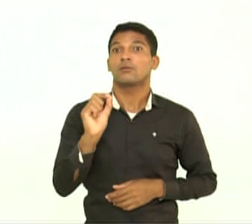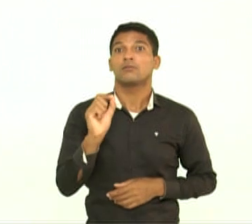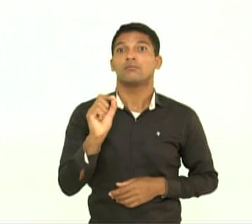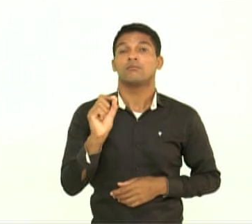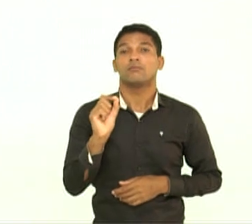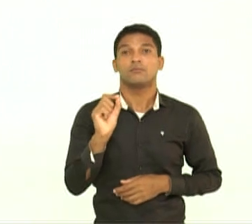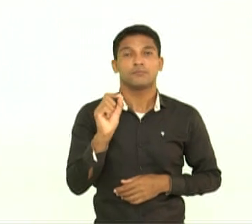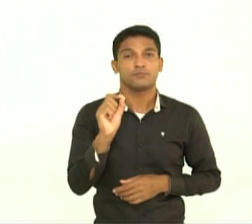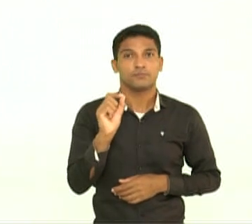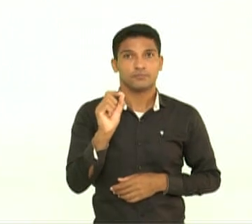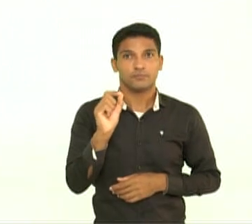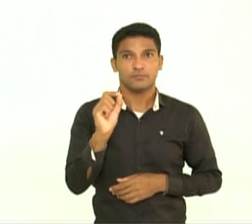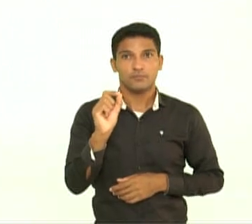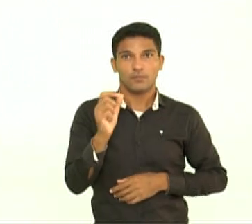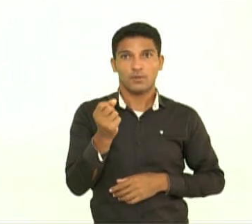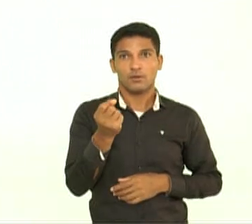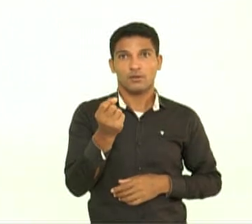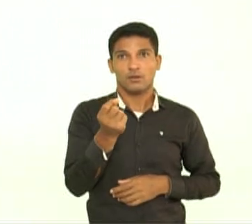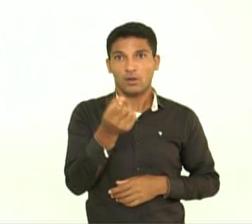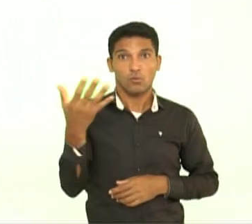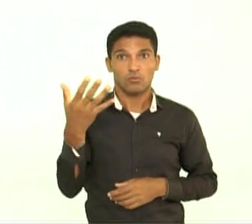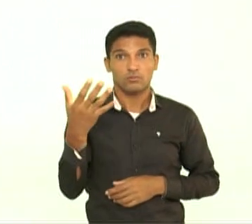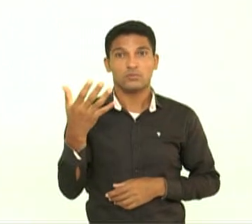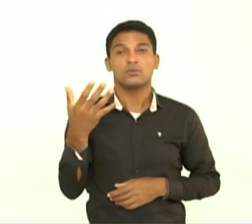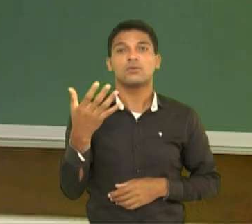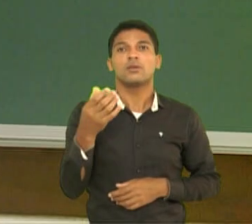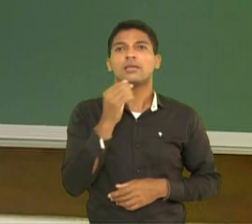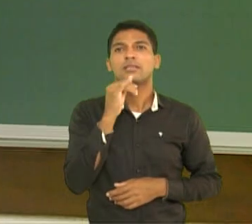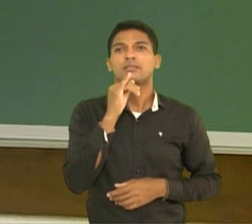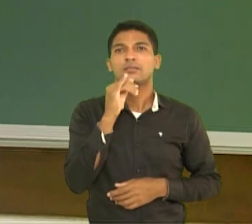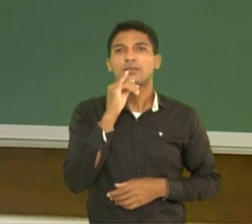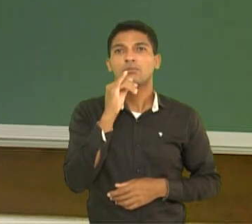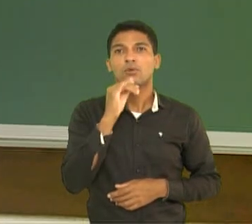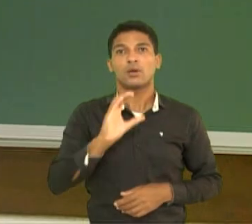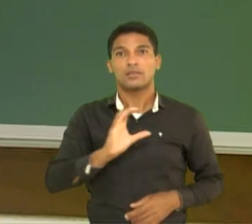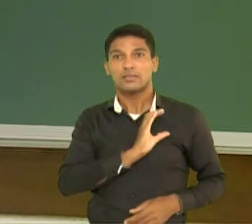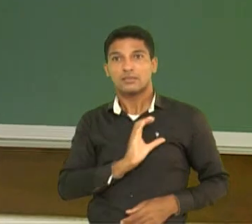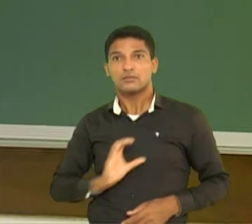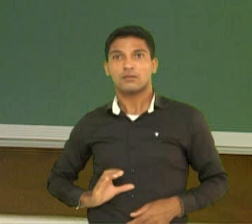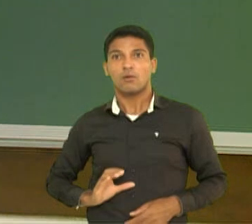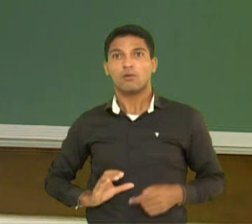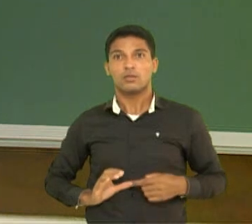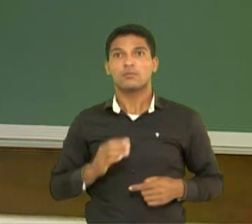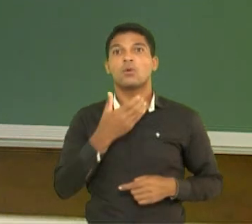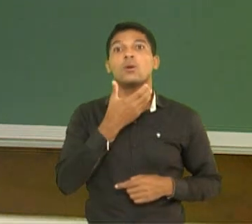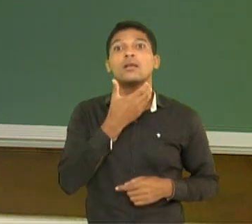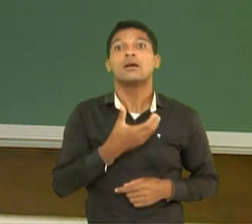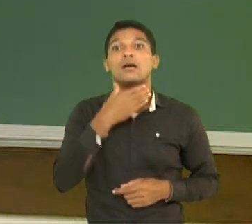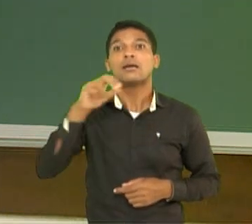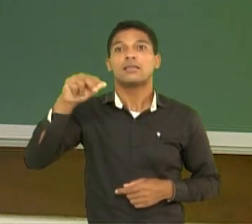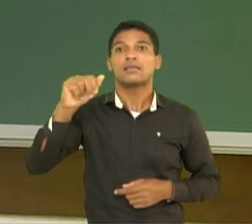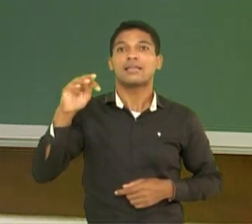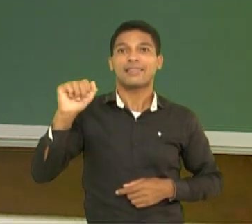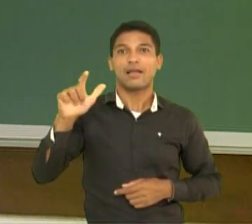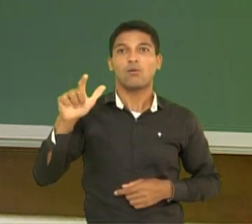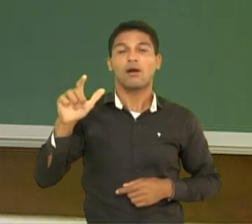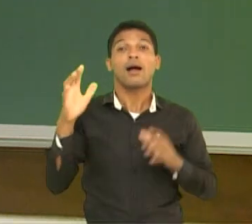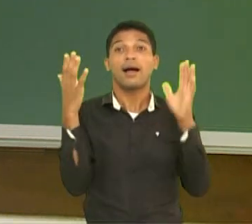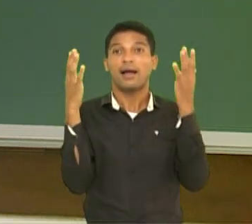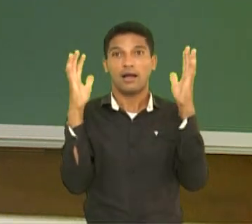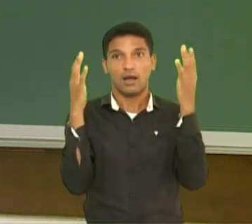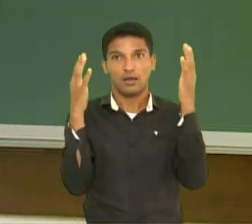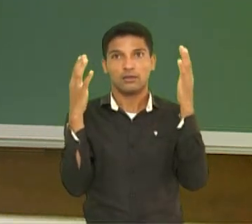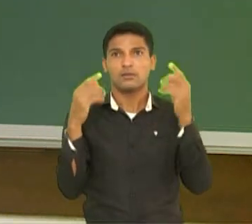religiosas sejam ainda bastante sagradas. Vou dar um exemplo. Para os cristãos, o Natal é uma comemoração, mas também pode